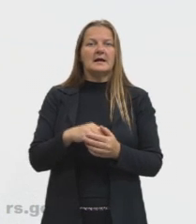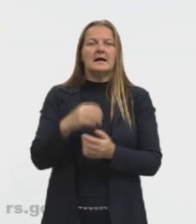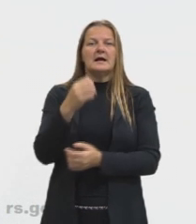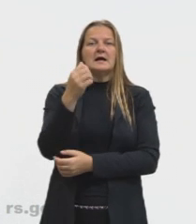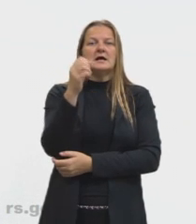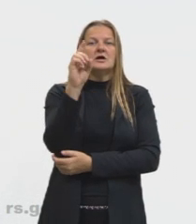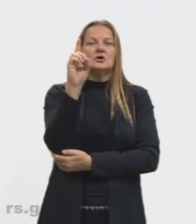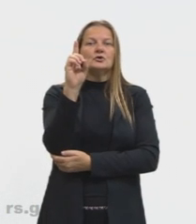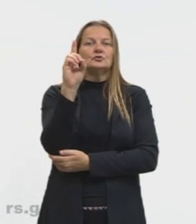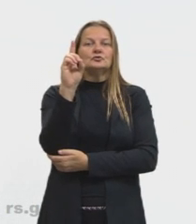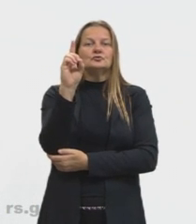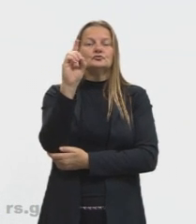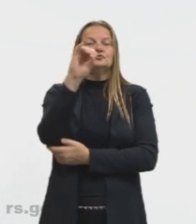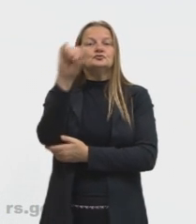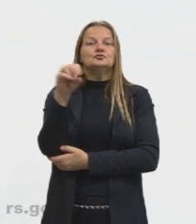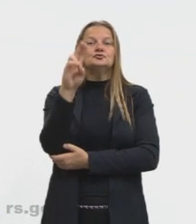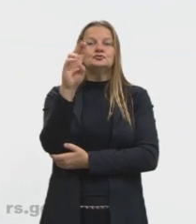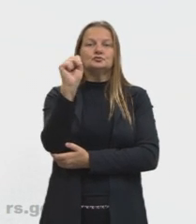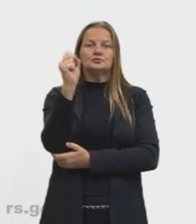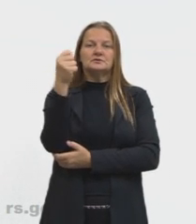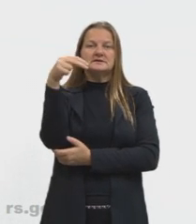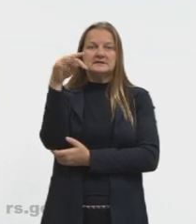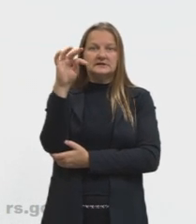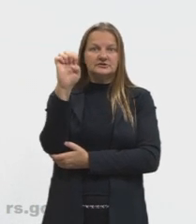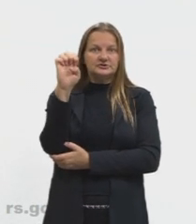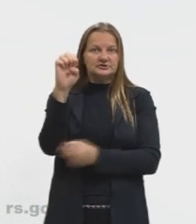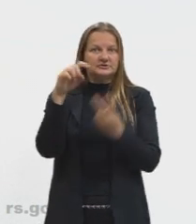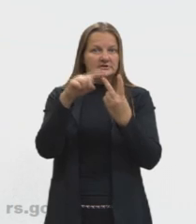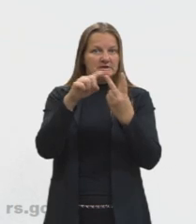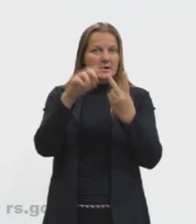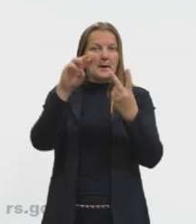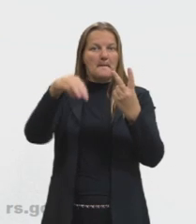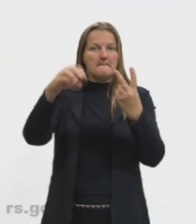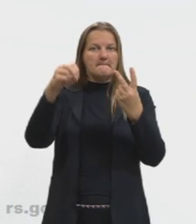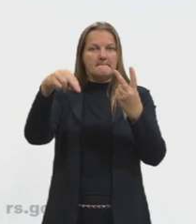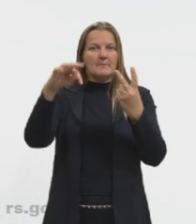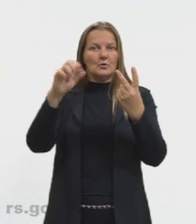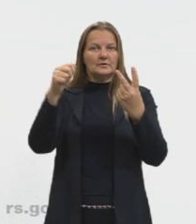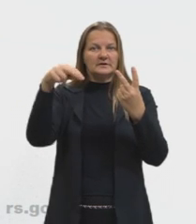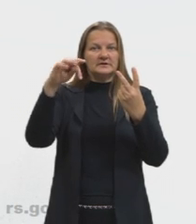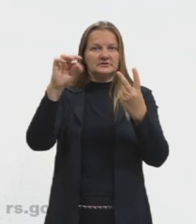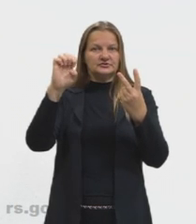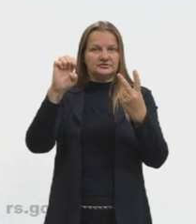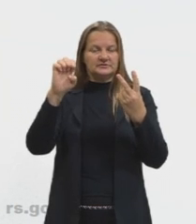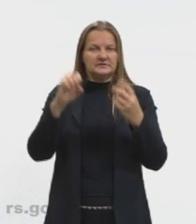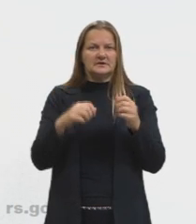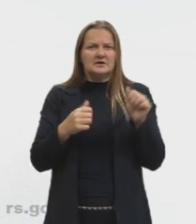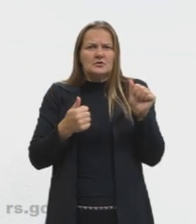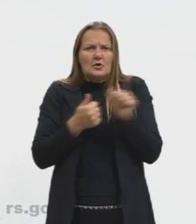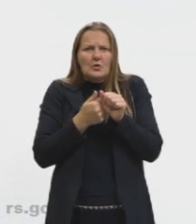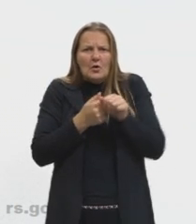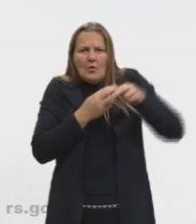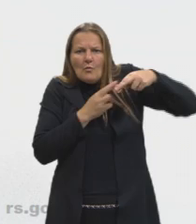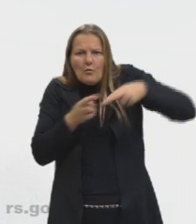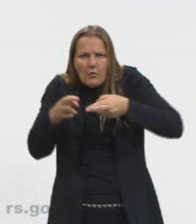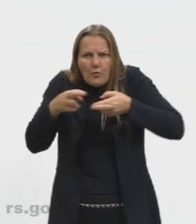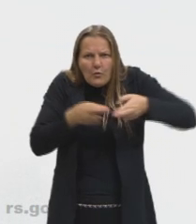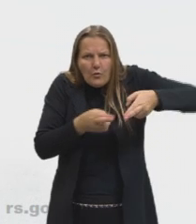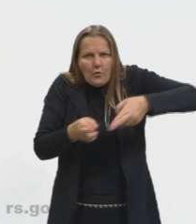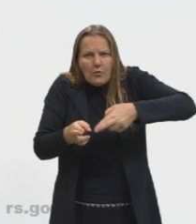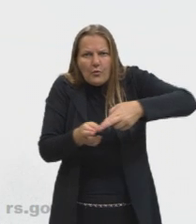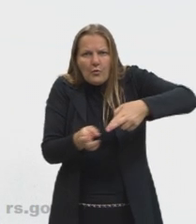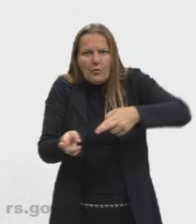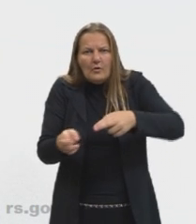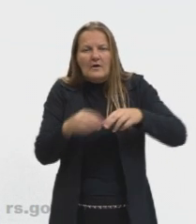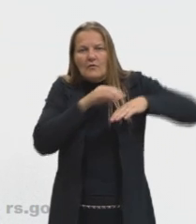ou a jusante montante jusante então é quando a gente tá no e no junto com a Correnteza certo ele tá